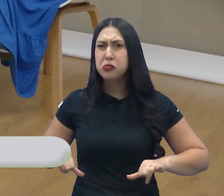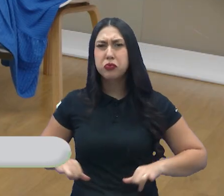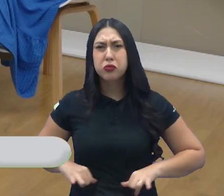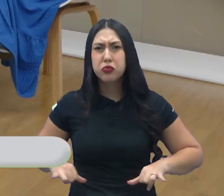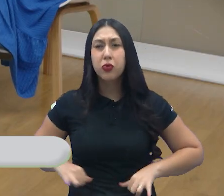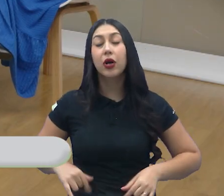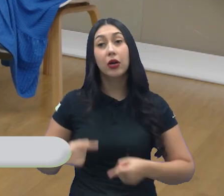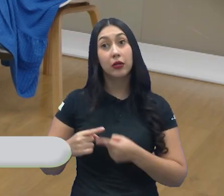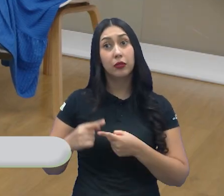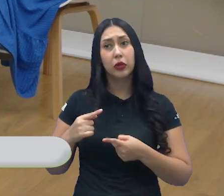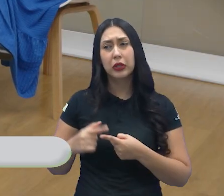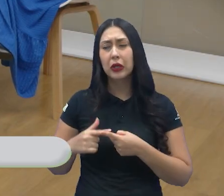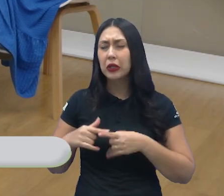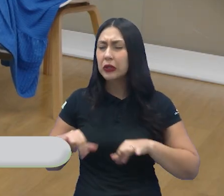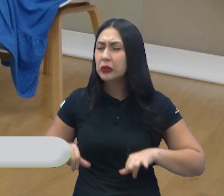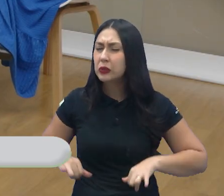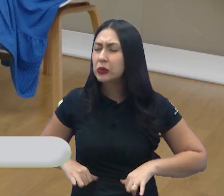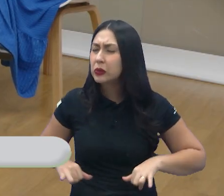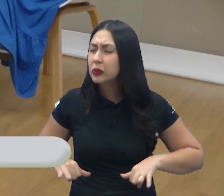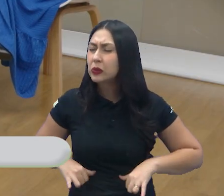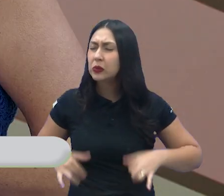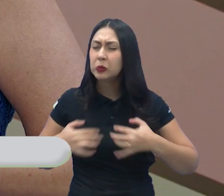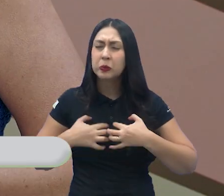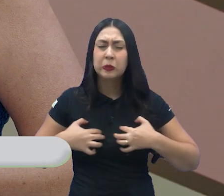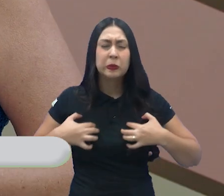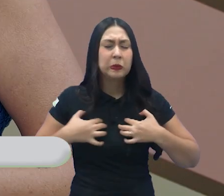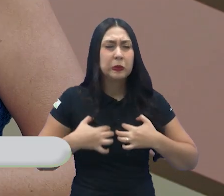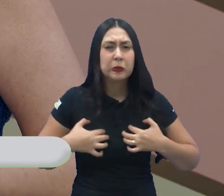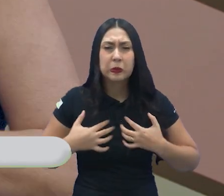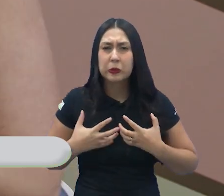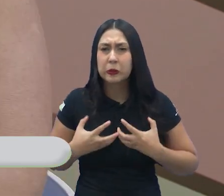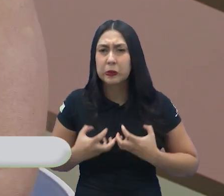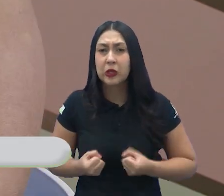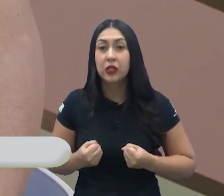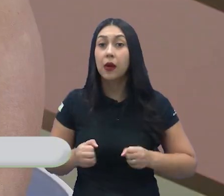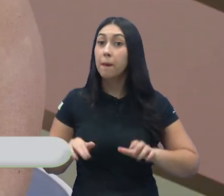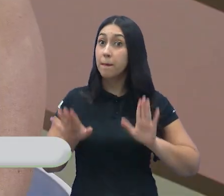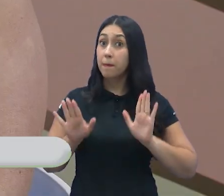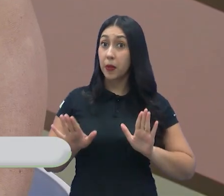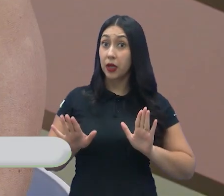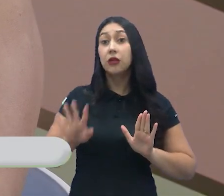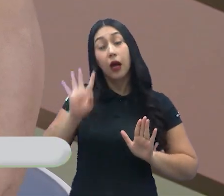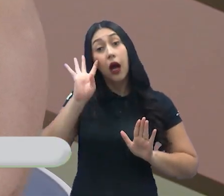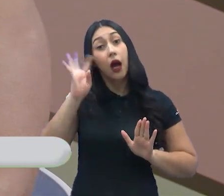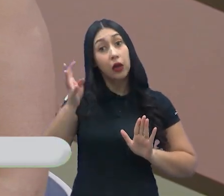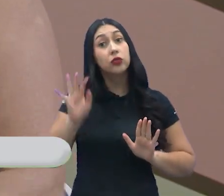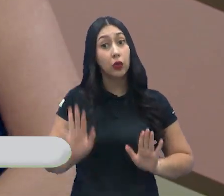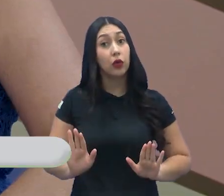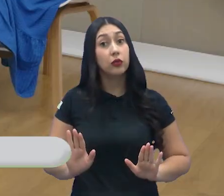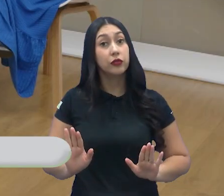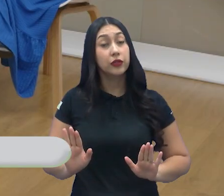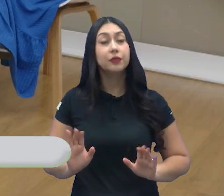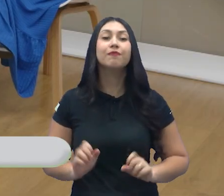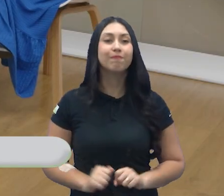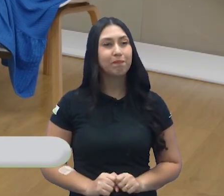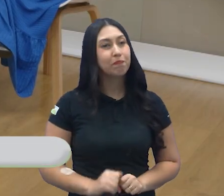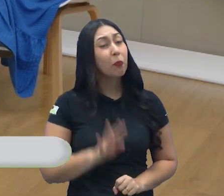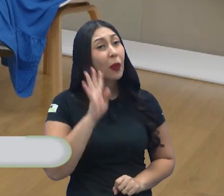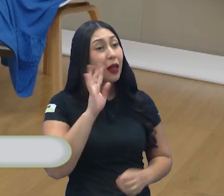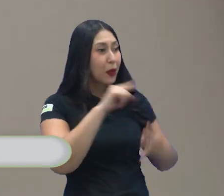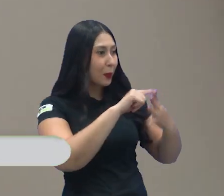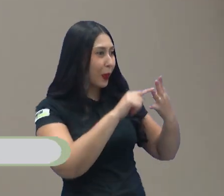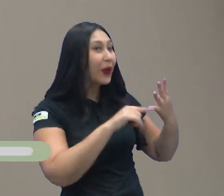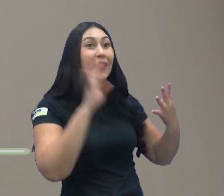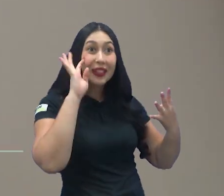mundo do melancólico, esse mundo interno muito forte, muito intenso, mas ele também resolve o problema. Ótimo, que bom que todos resolvem